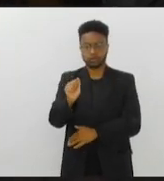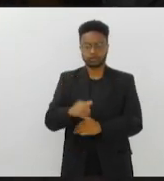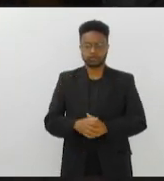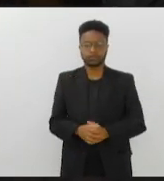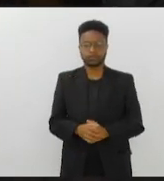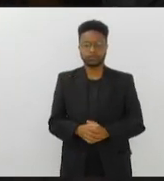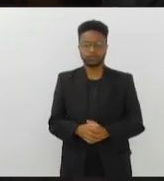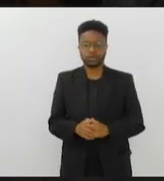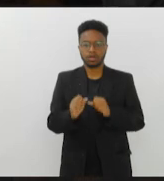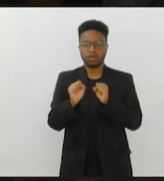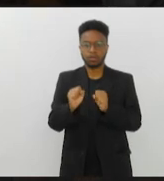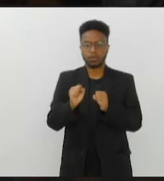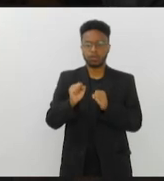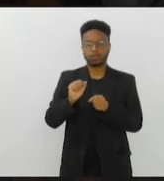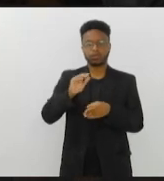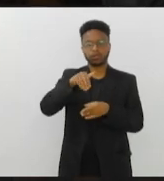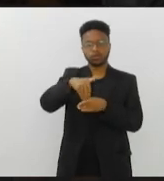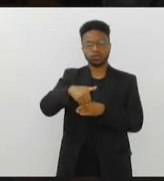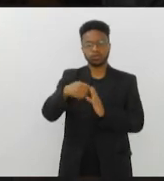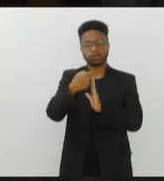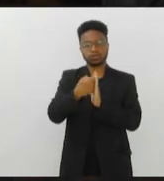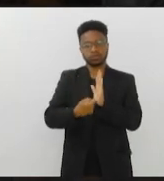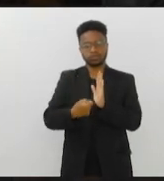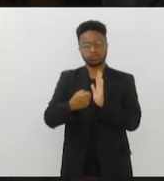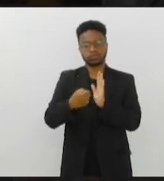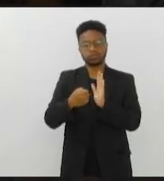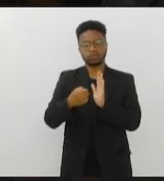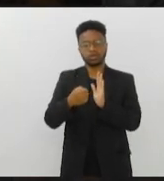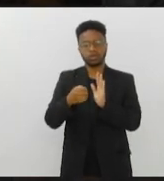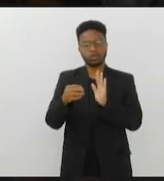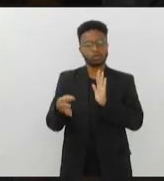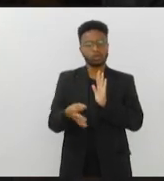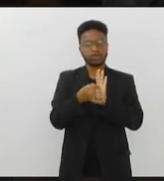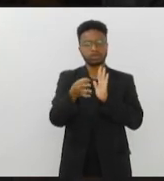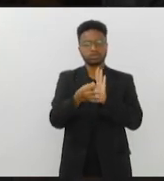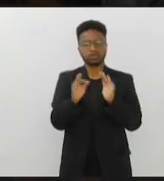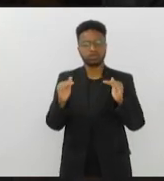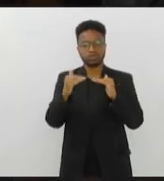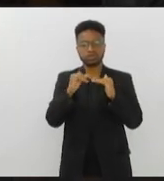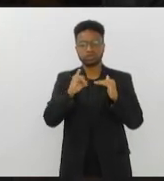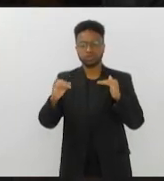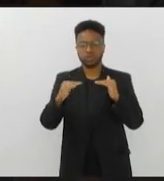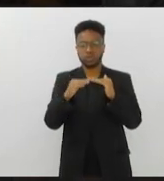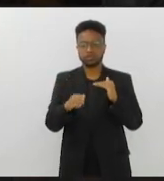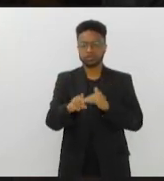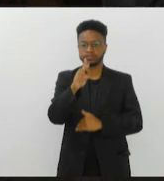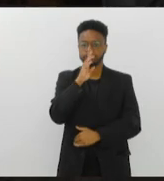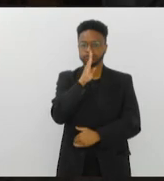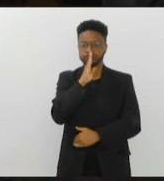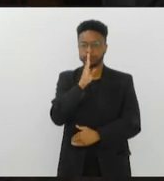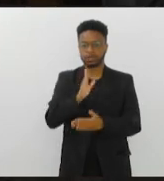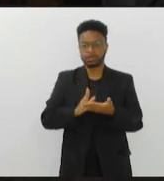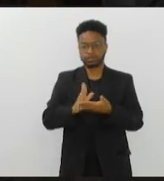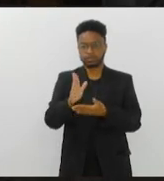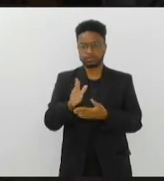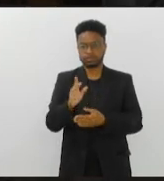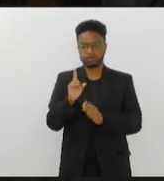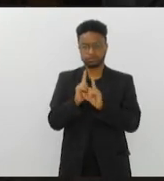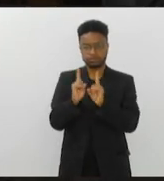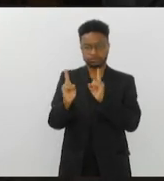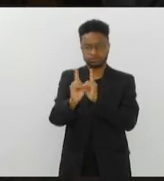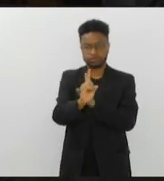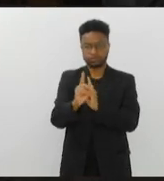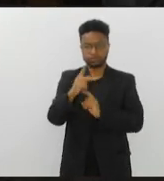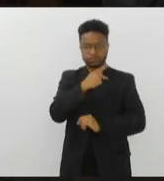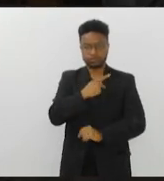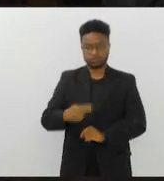Em votação, a emenda de plenário com parecer favorável. Os senhores que aprovam, permaneçam como estão. Aprovado. Questão de ordem, presidente. Em votação, o